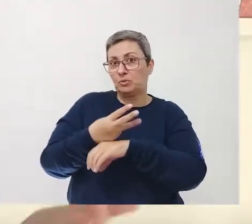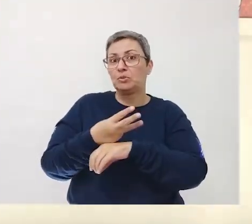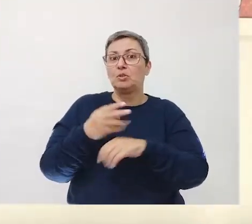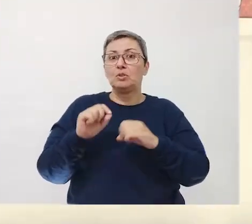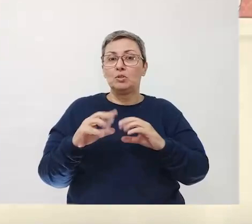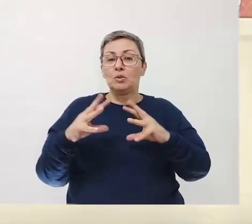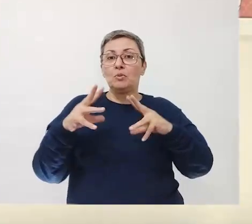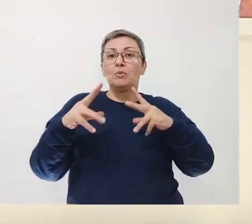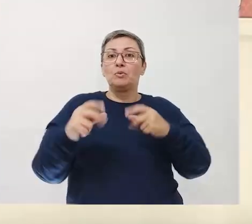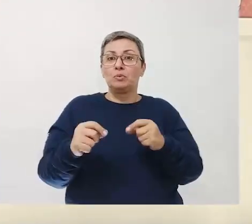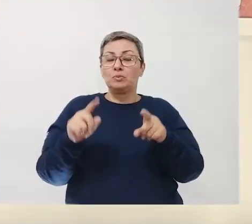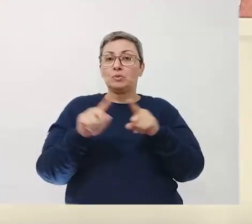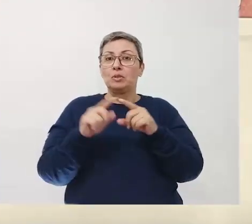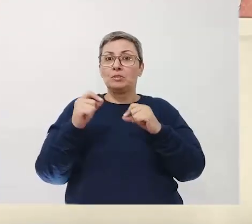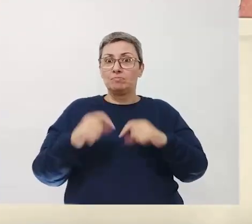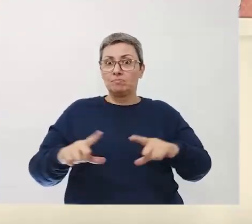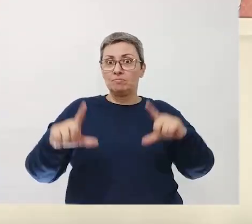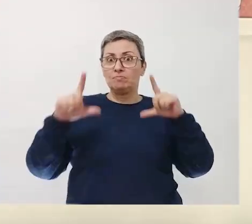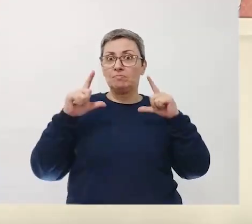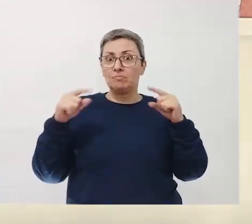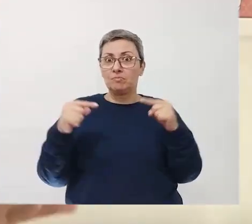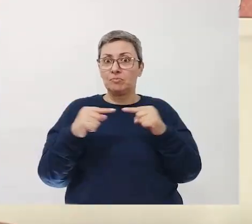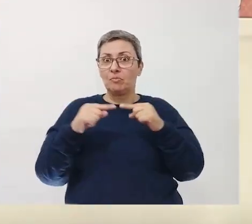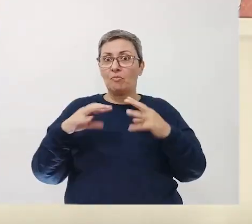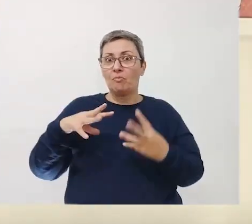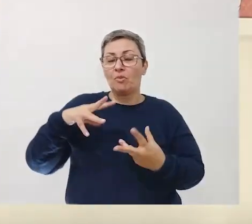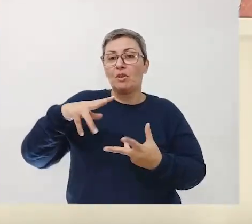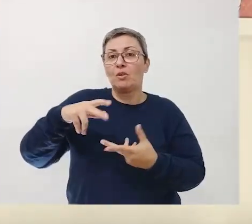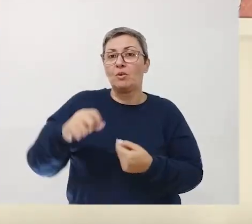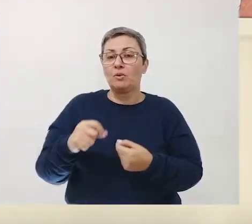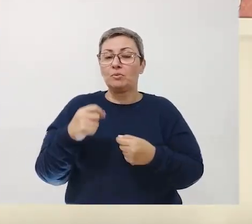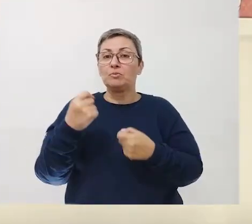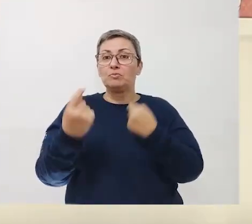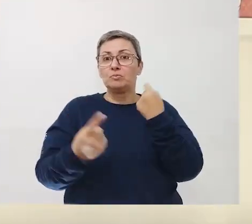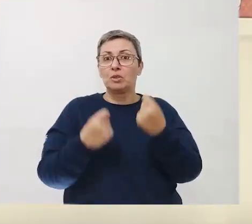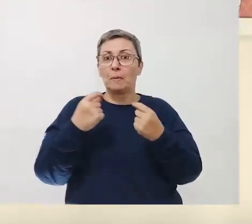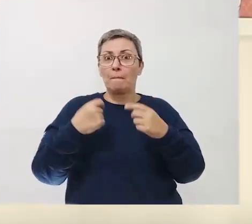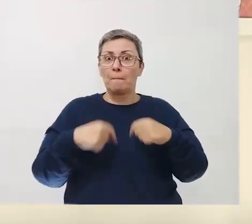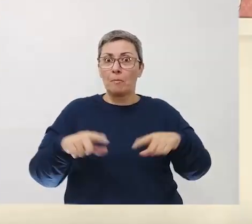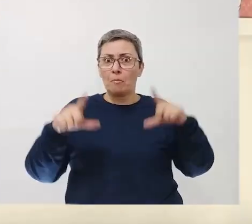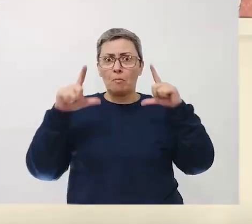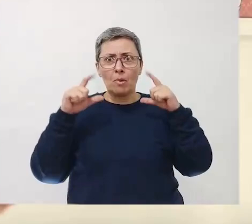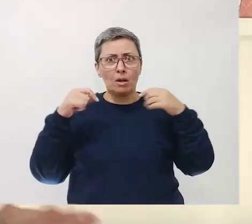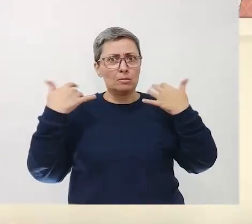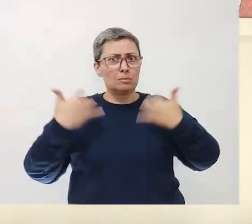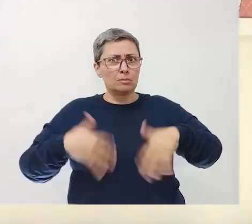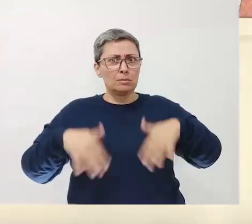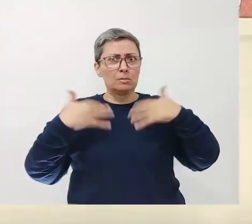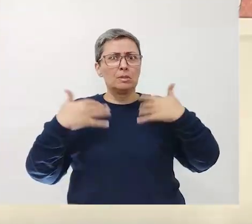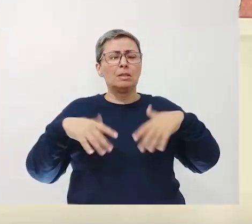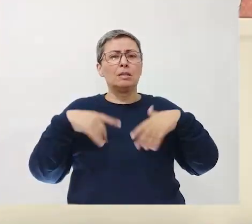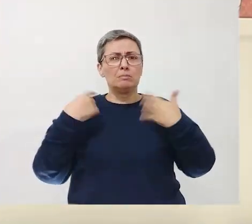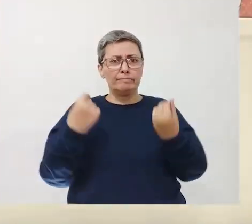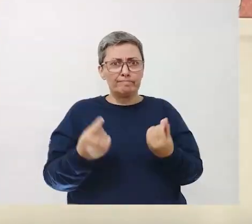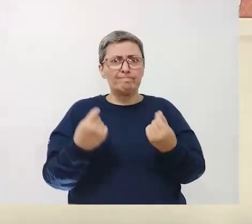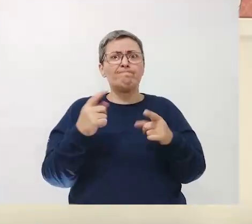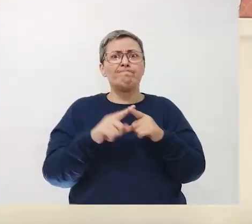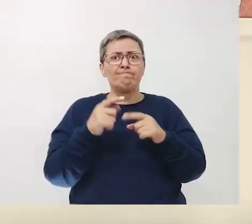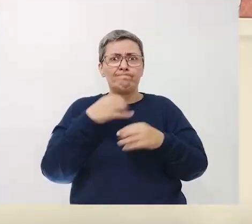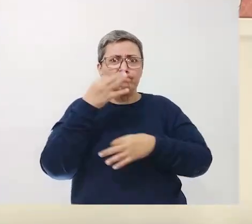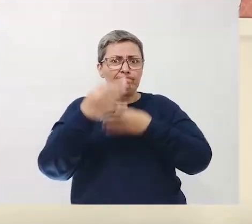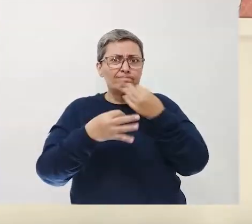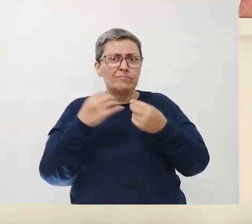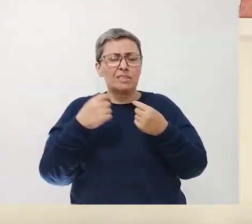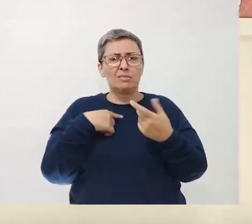como YouTube, o próprio WhatsApp, né? E todas elas nos deixam ligados com o mundo e algumas pessoas se expõem